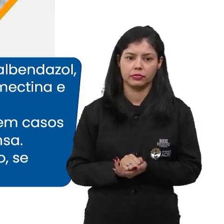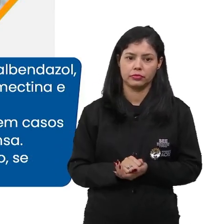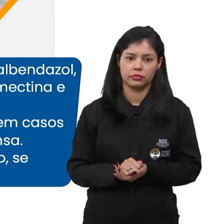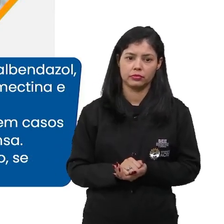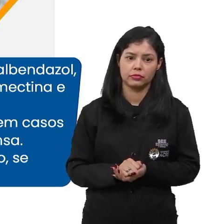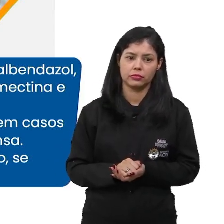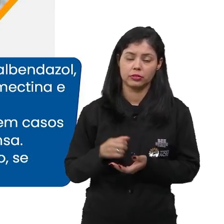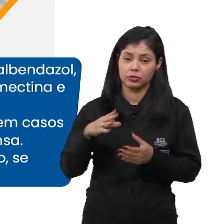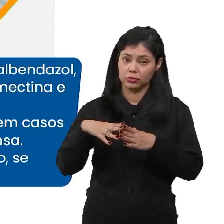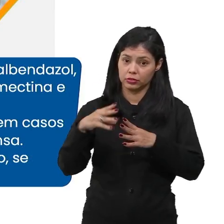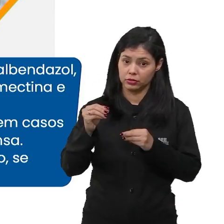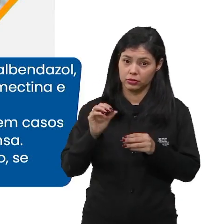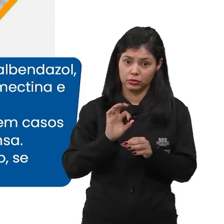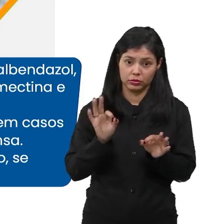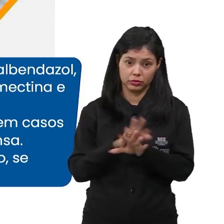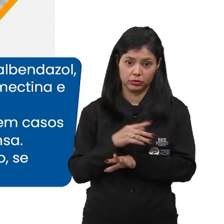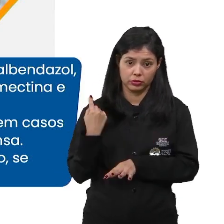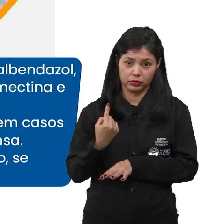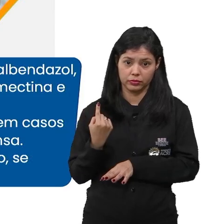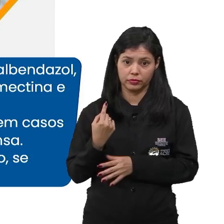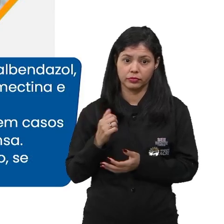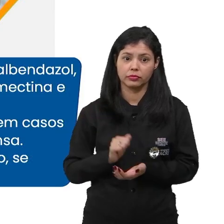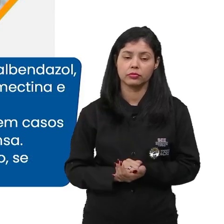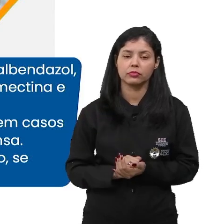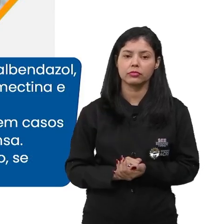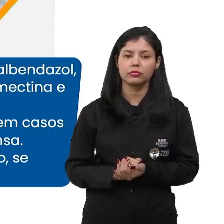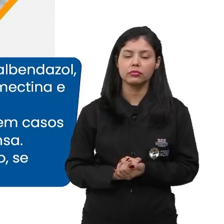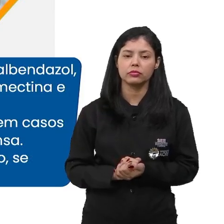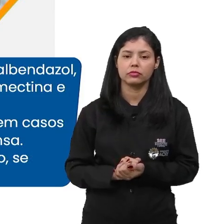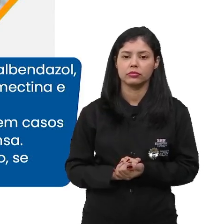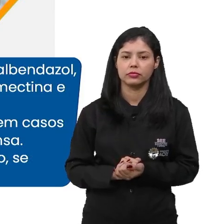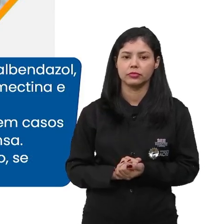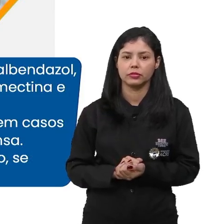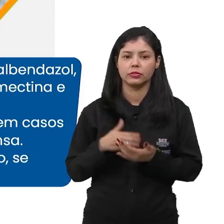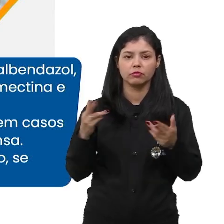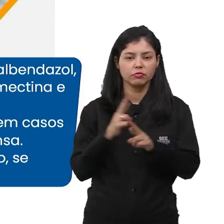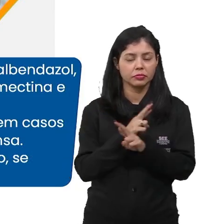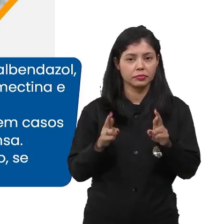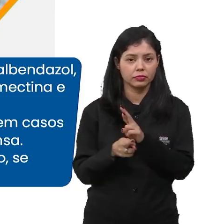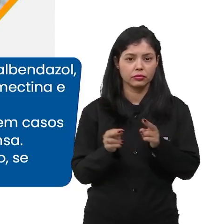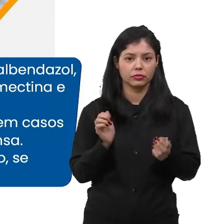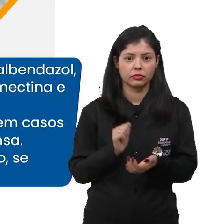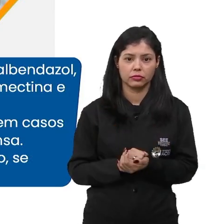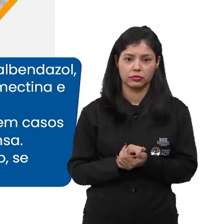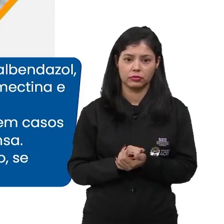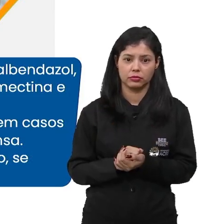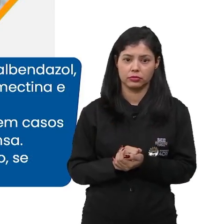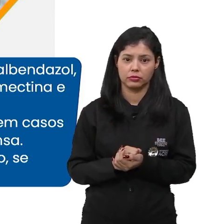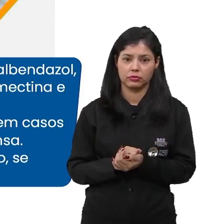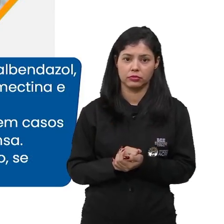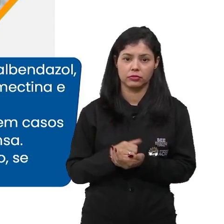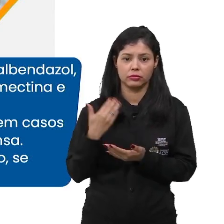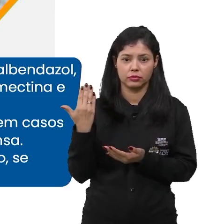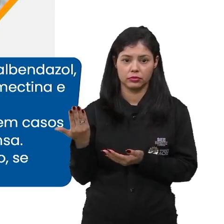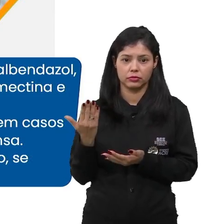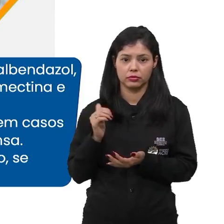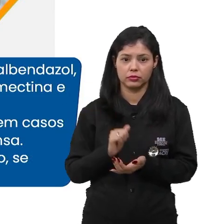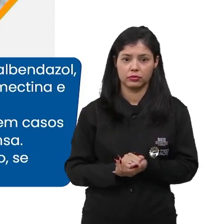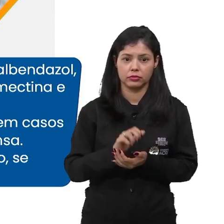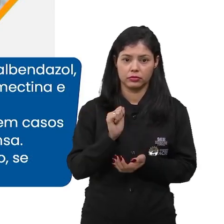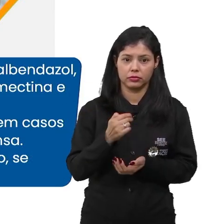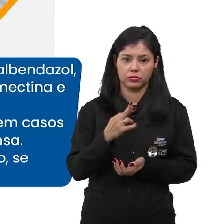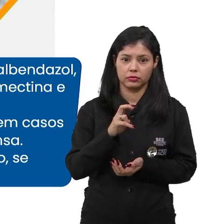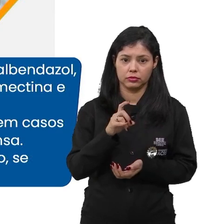geralmente, ela se cura sozinha, mas precisa ali dos seus cuidados, tá? E em relação às verminoses, né, a gente vai utilizar